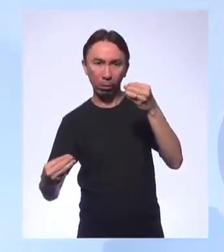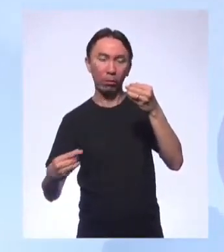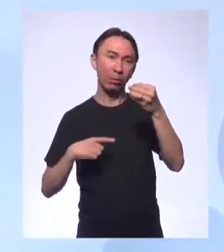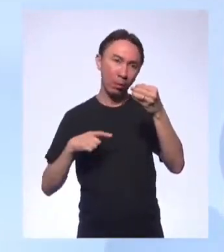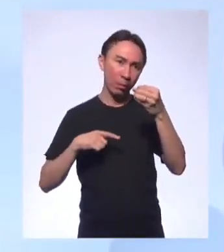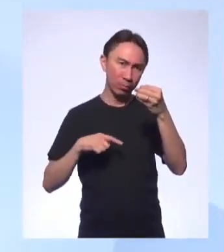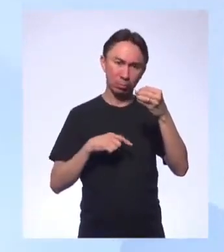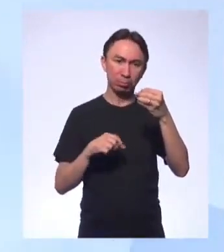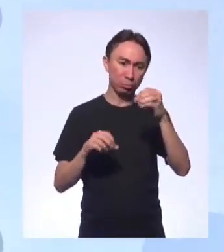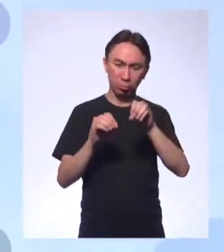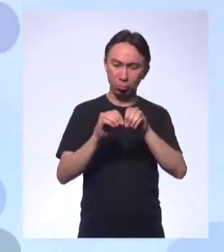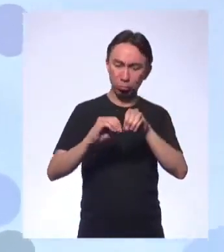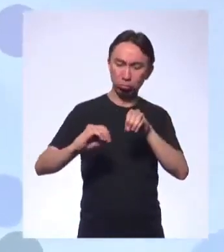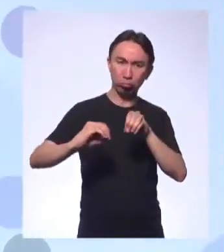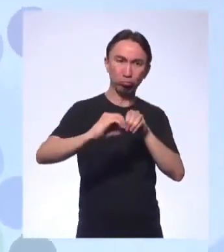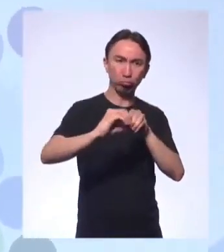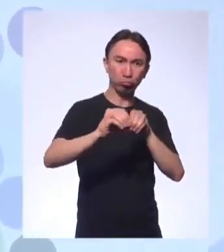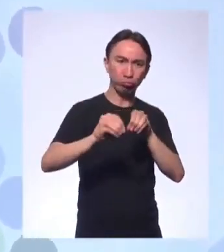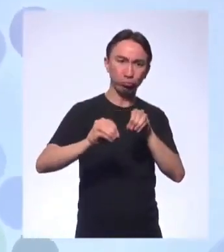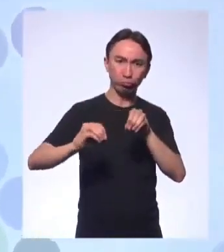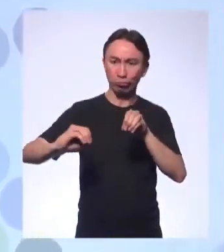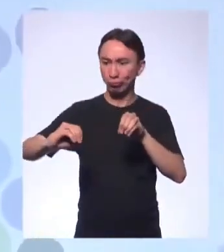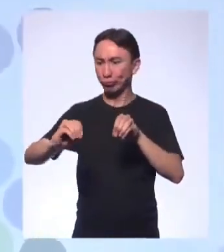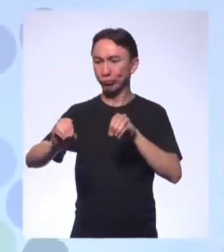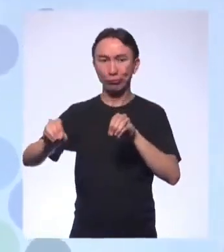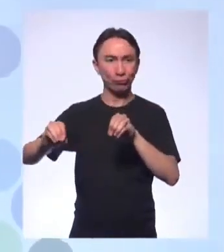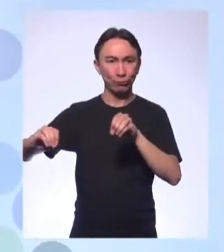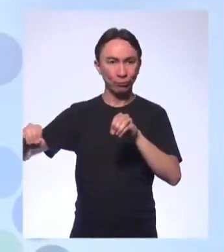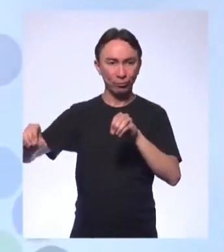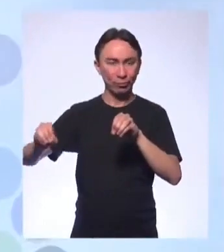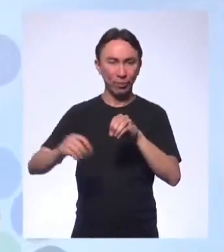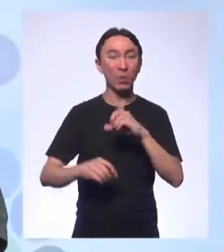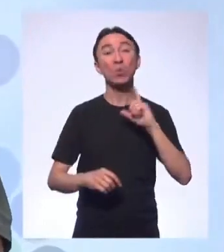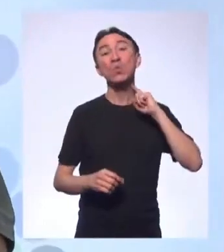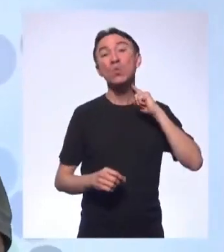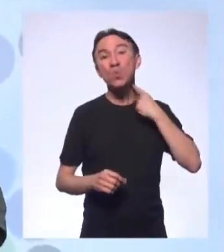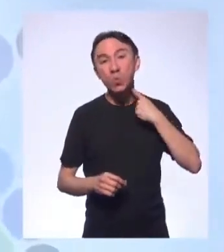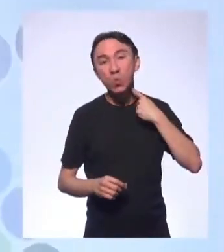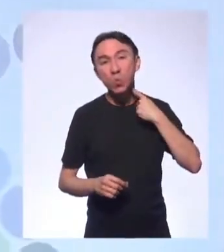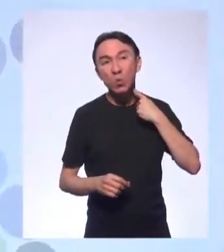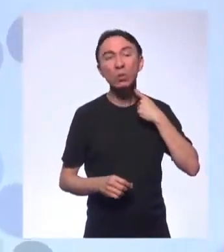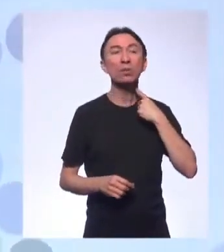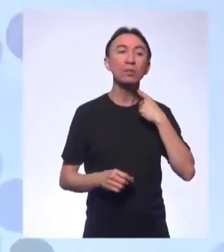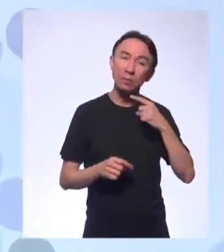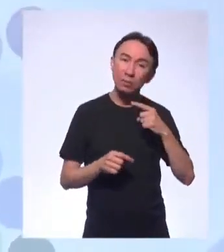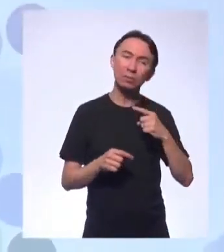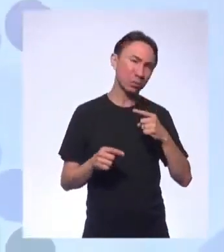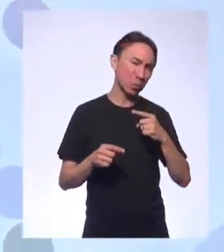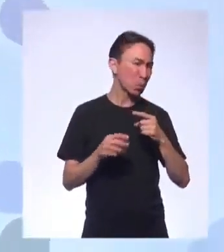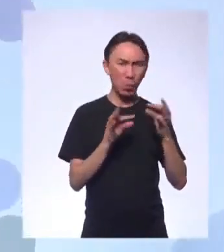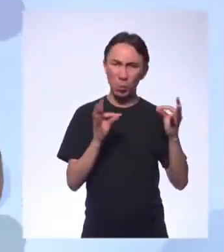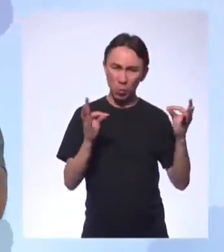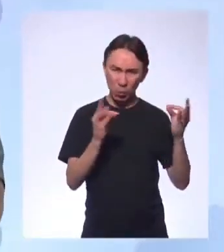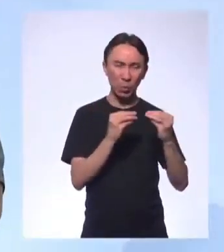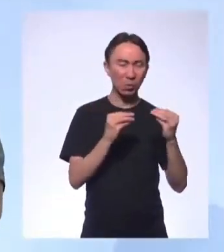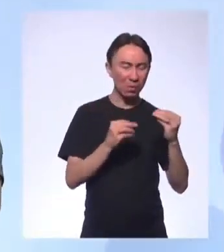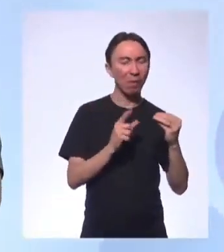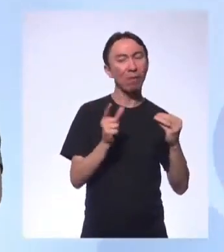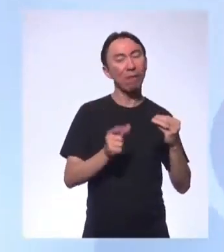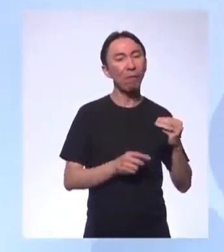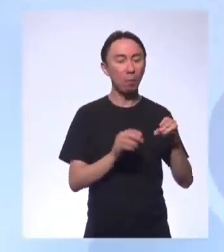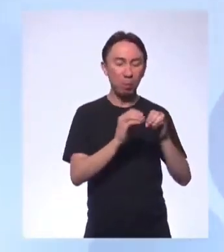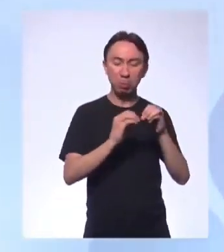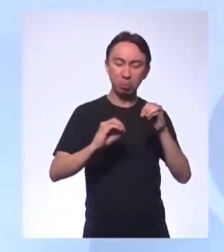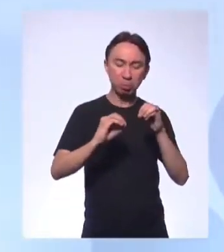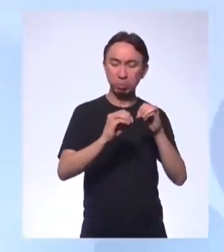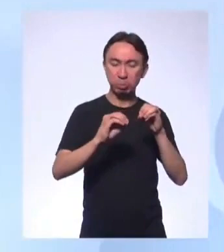esgoto, esse esgoto, toda aquela sujeira vai para a estação de tratamento, onde é